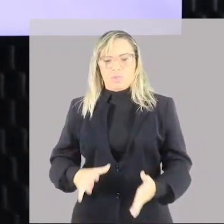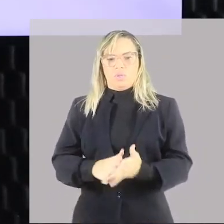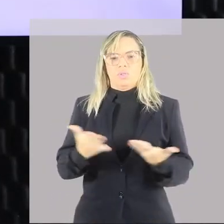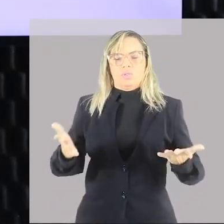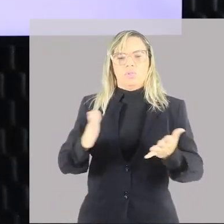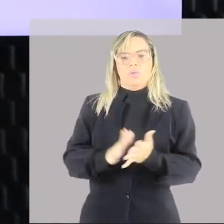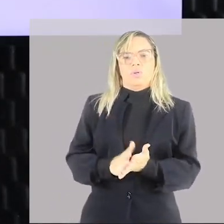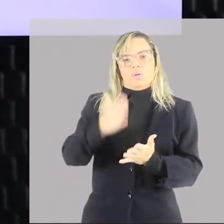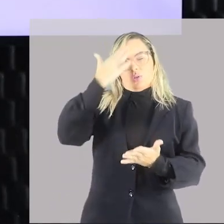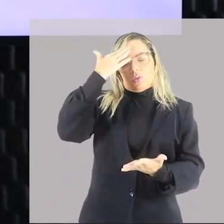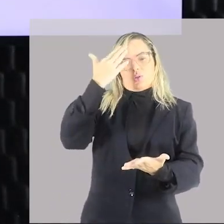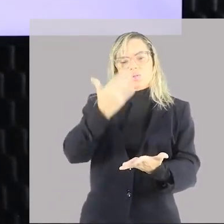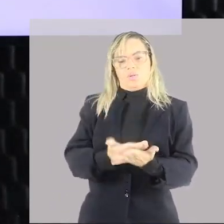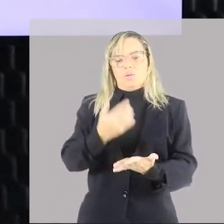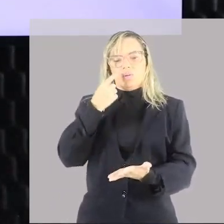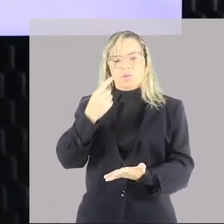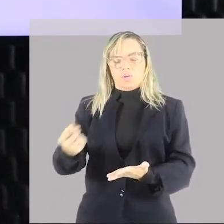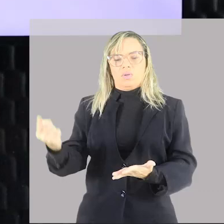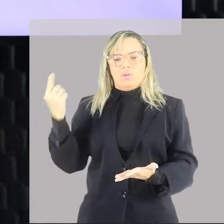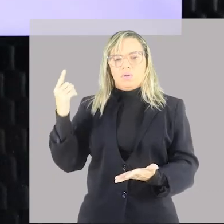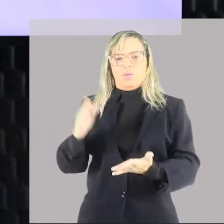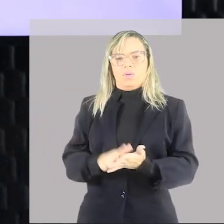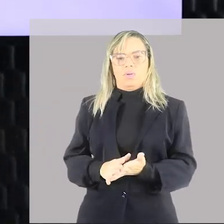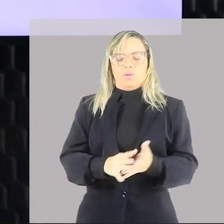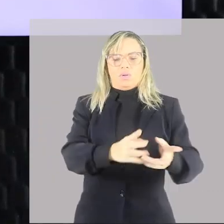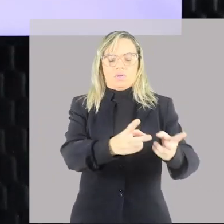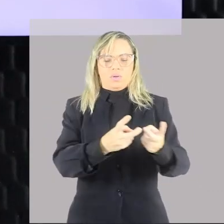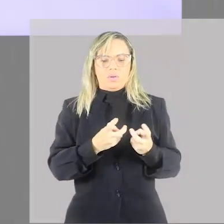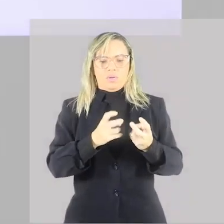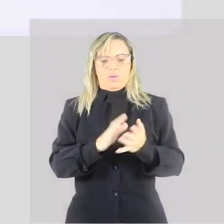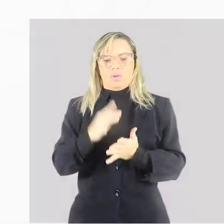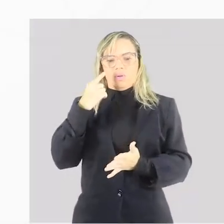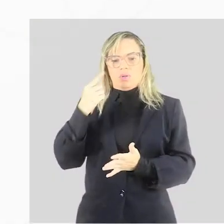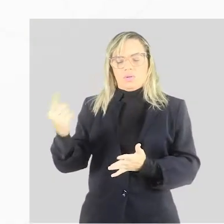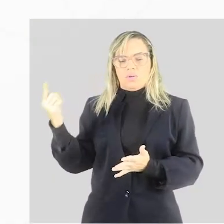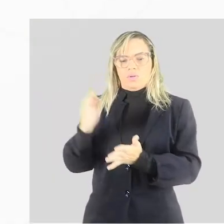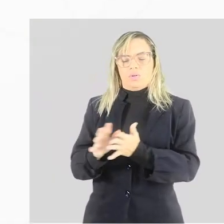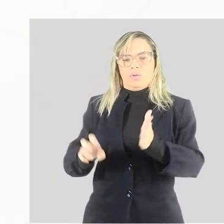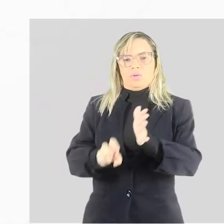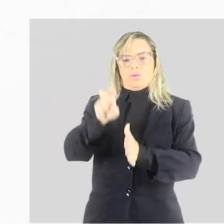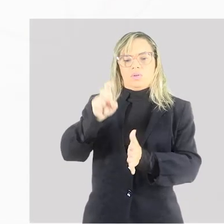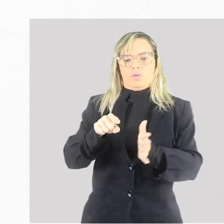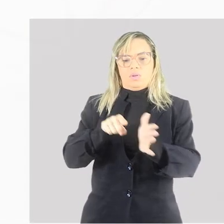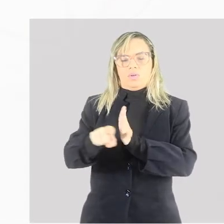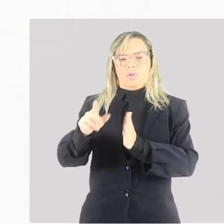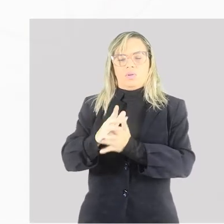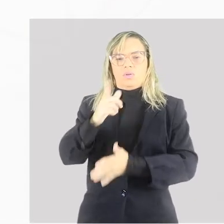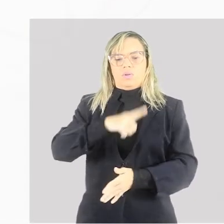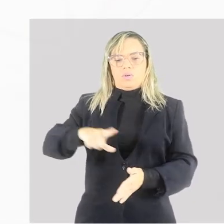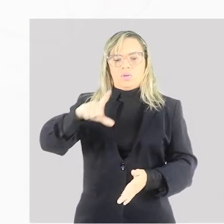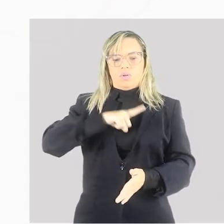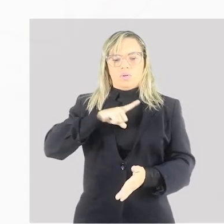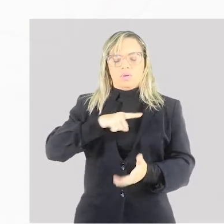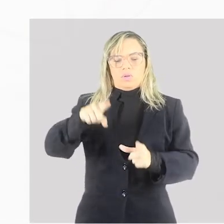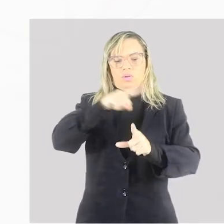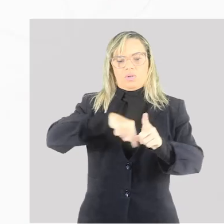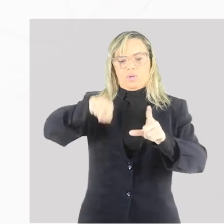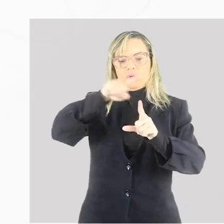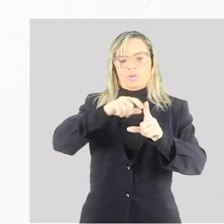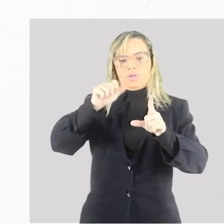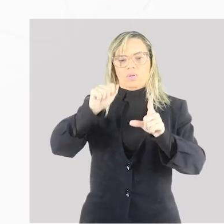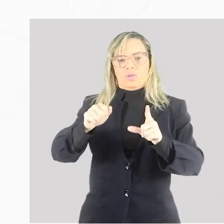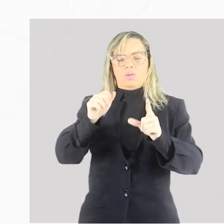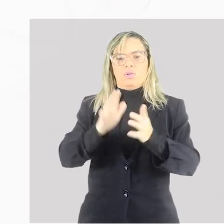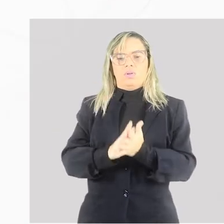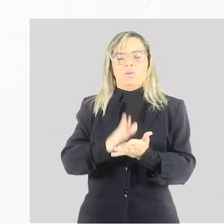todos acreditam. Portanto, vocês já perceberam que aqui nesta quinta questão nós vamos ter o patos como